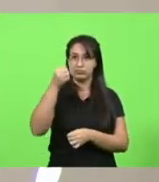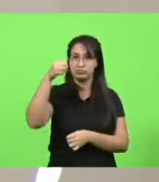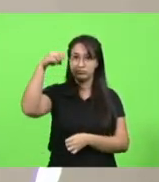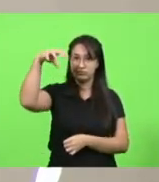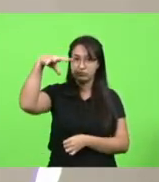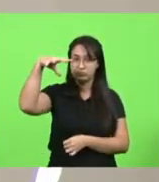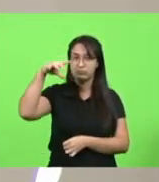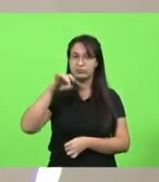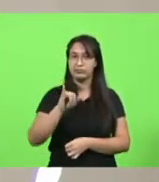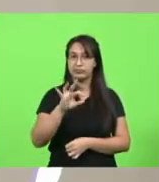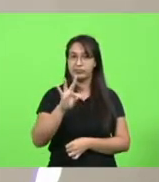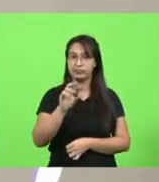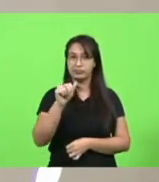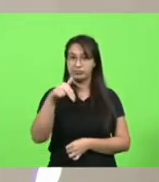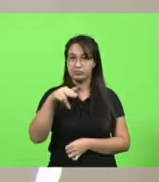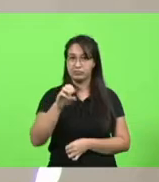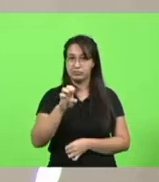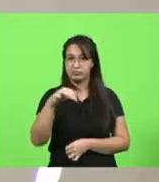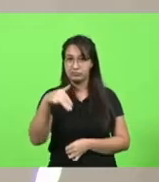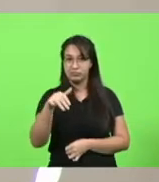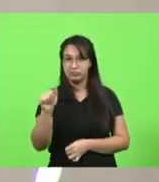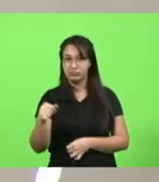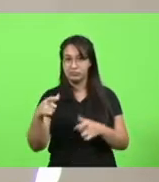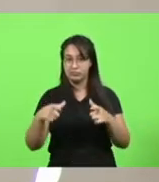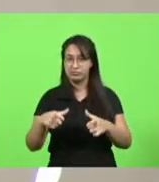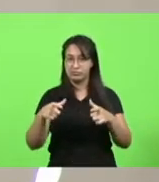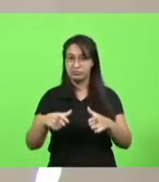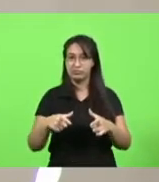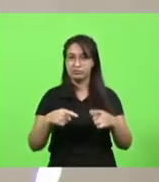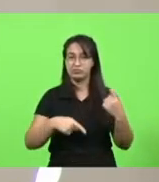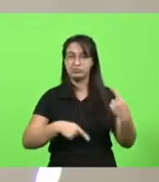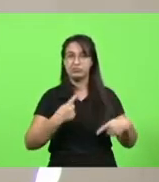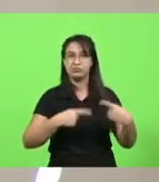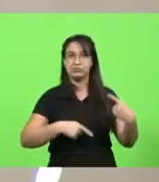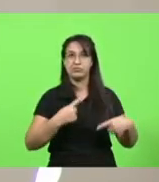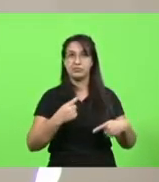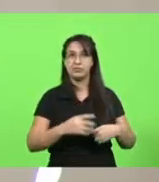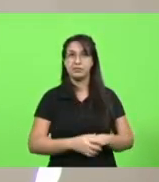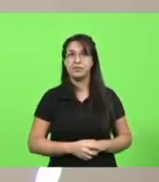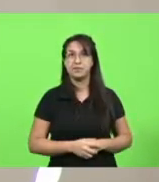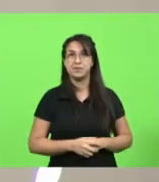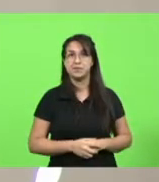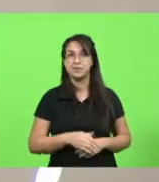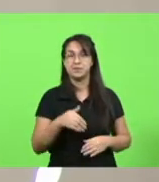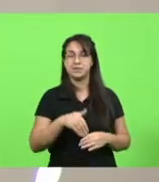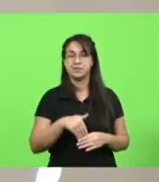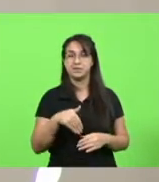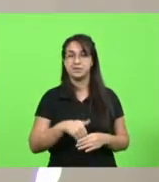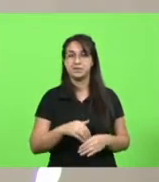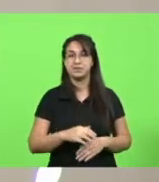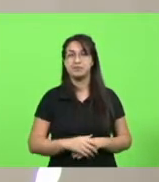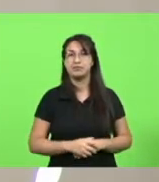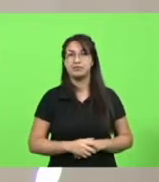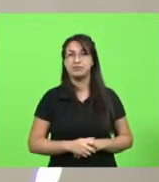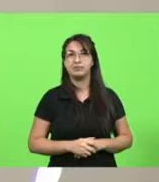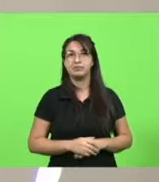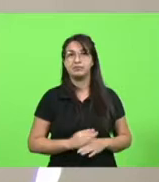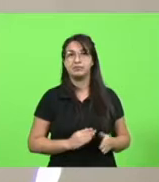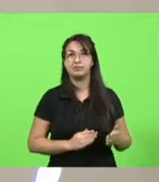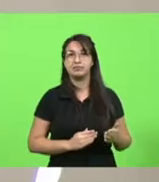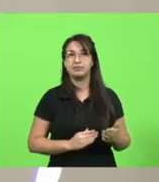Itanema, município de Lauro Miller. Em discussão. Não havendo quem queira discutir, em votação. Deputados que aprovam, permaneçam como se